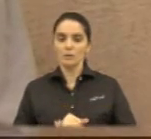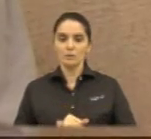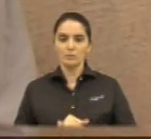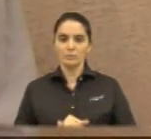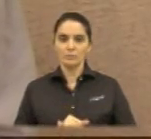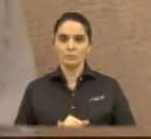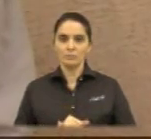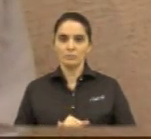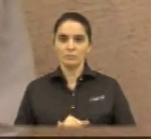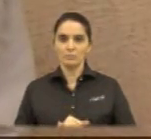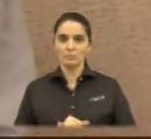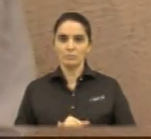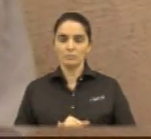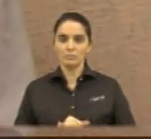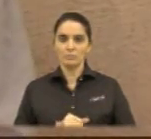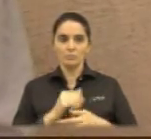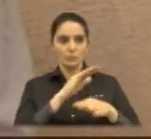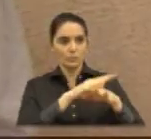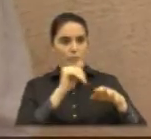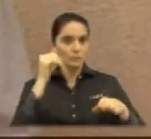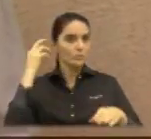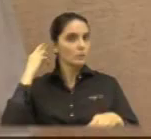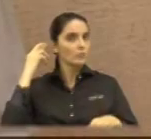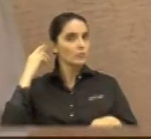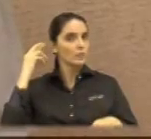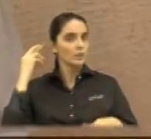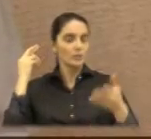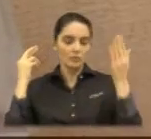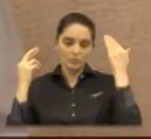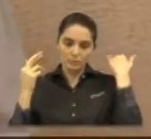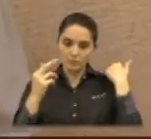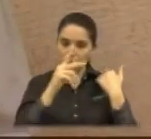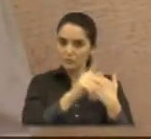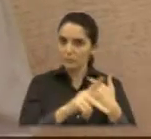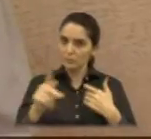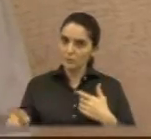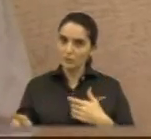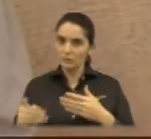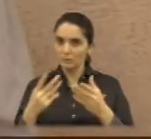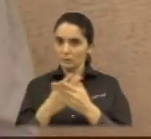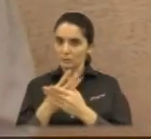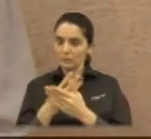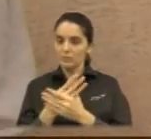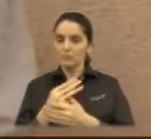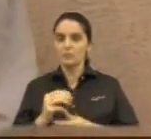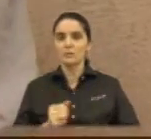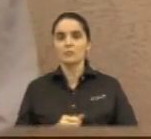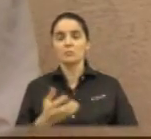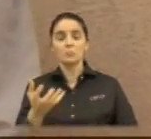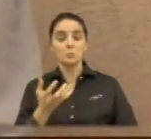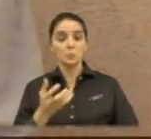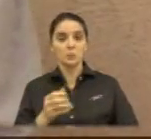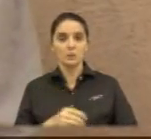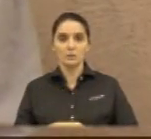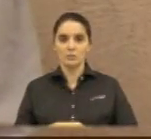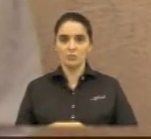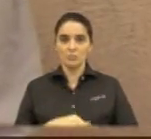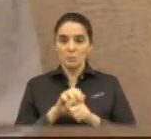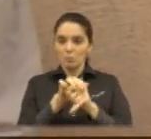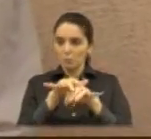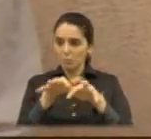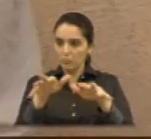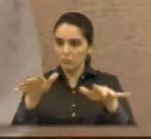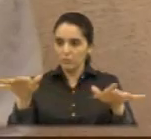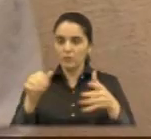Ronei, que era o presidente da Câmara, tentamos ampliar para outros vereadores, a Érica